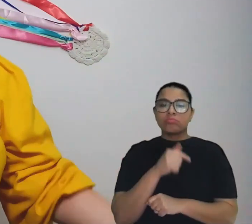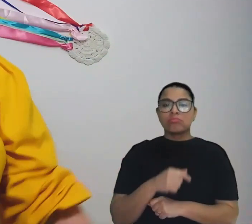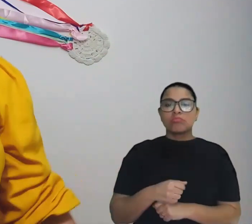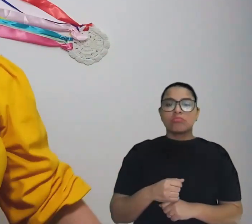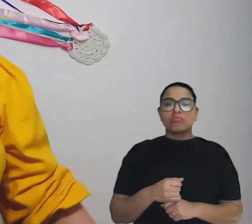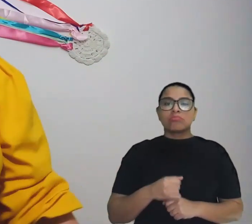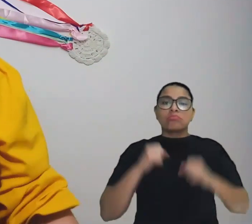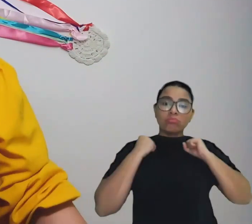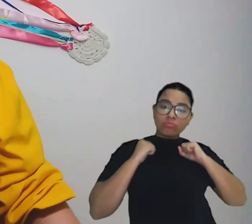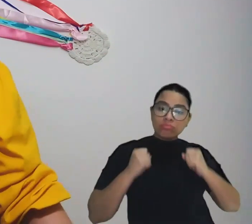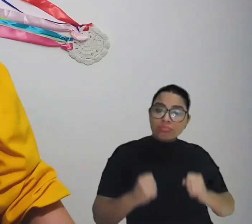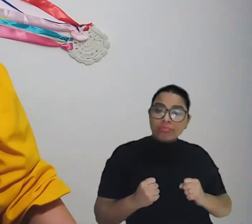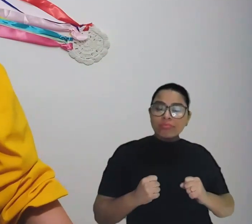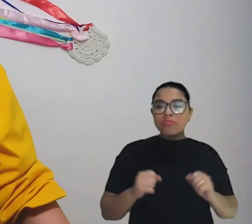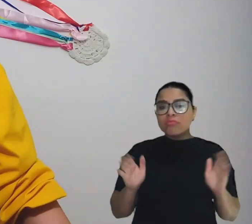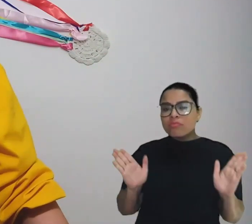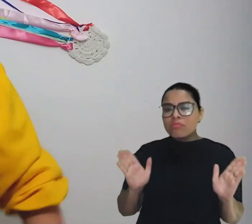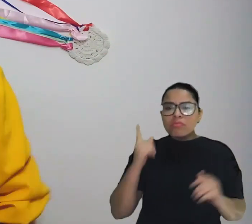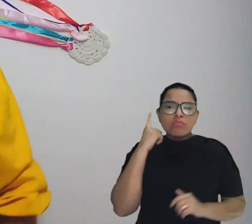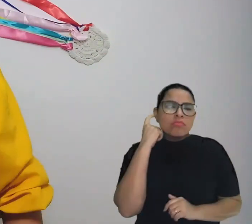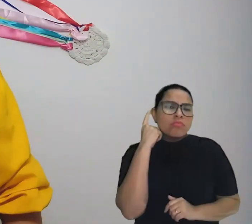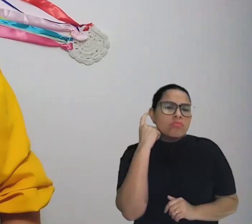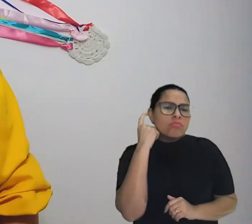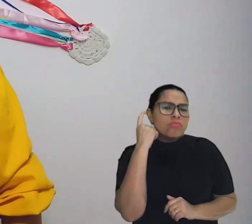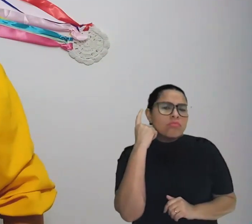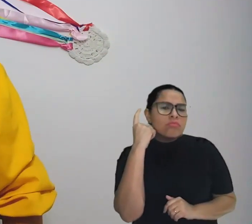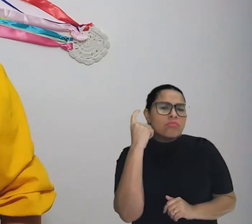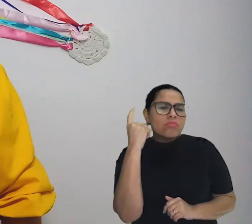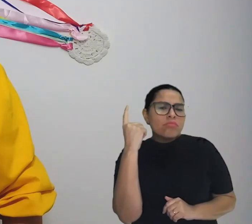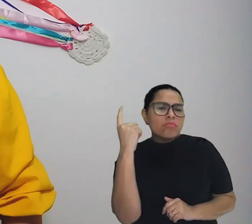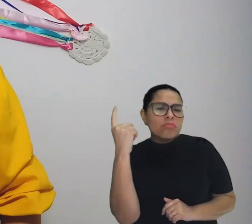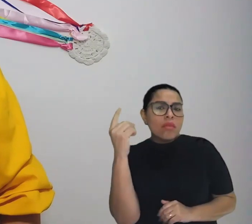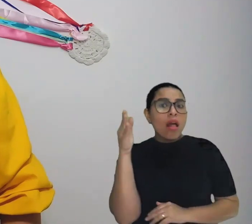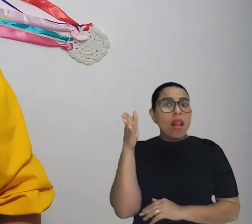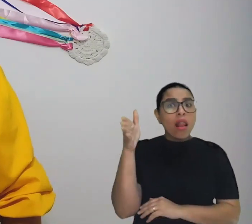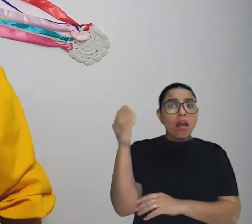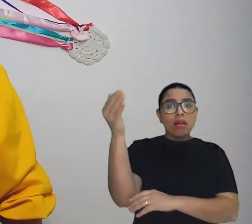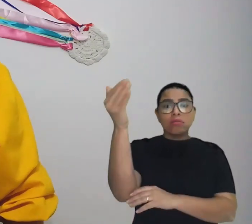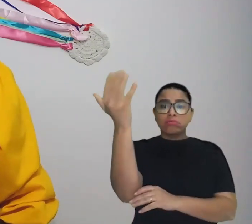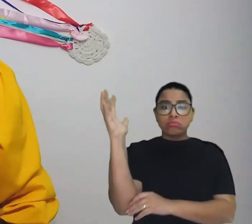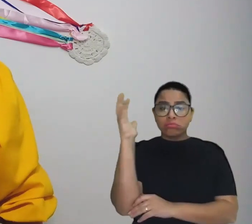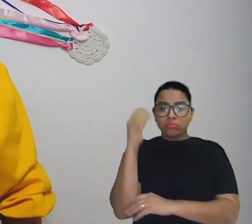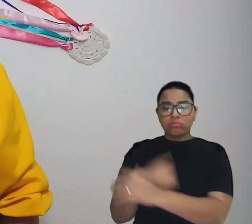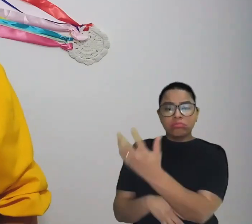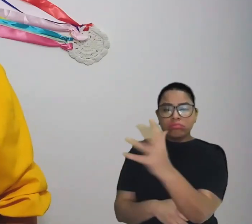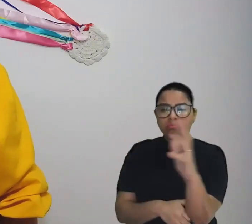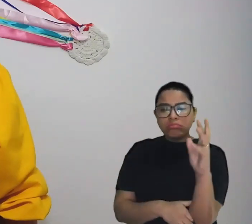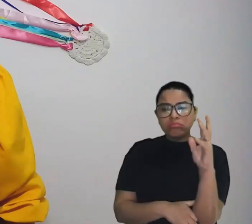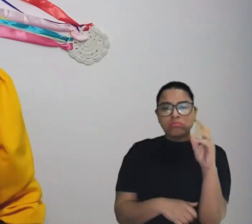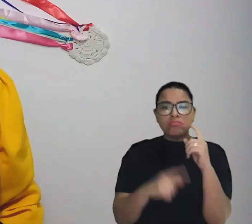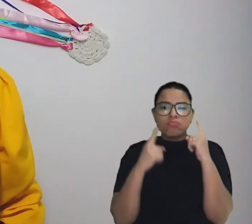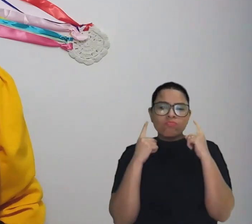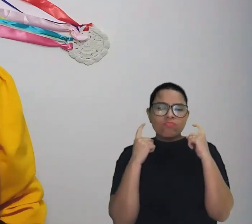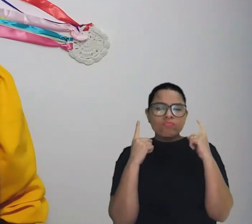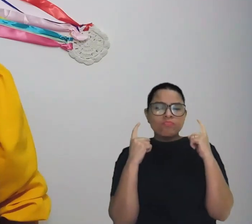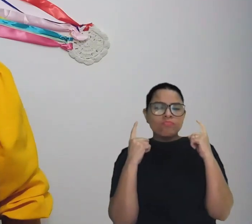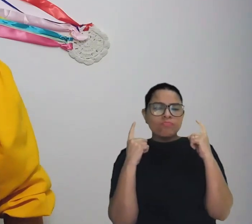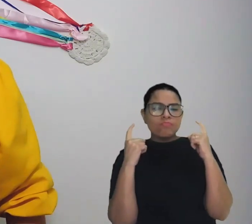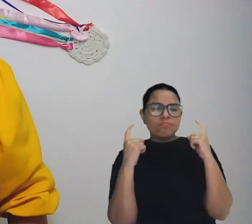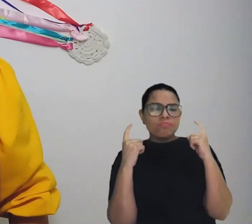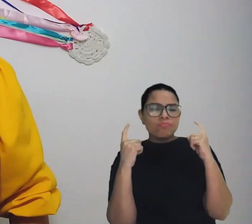Dorothy e o espantalho ouviram um rangido que vinha da floresta. Fazia